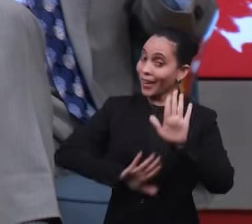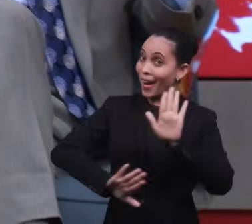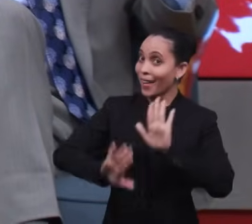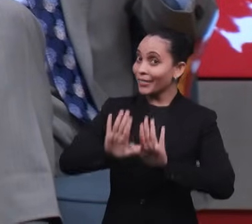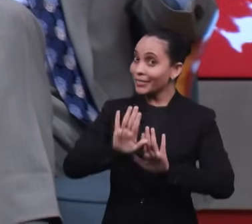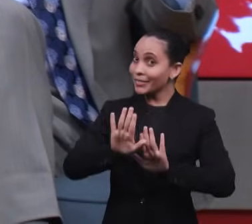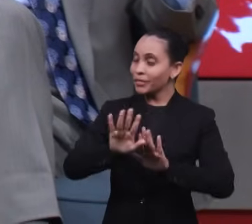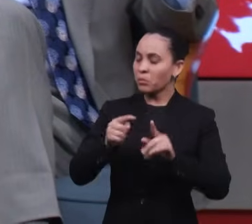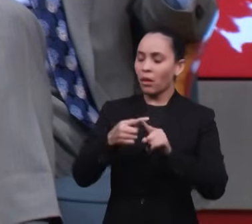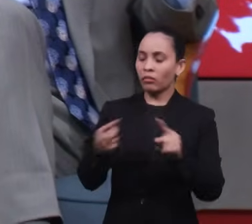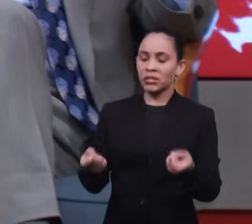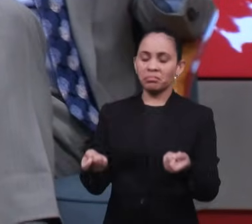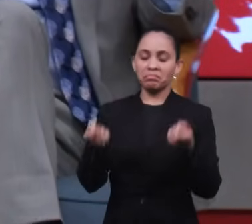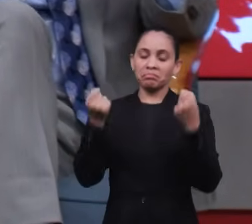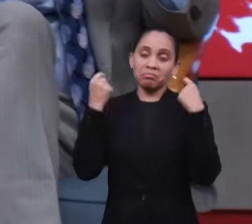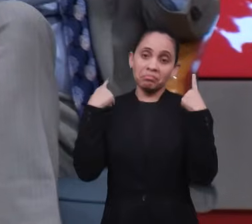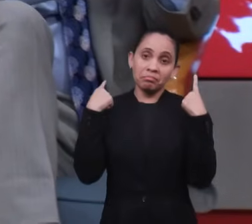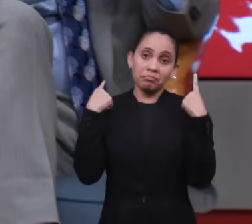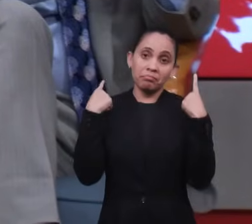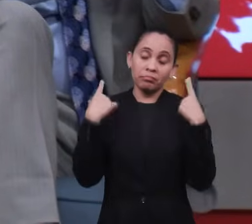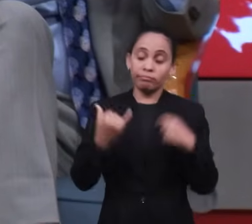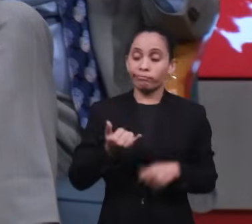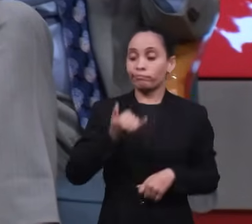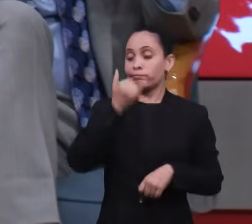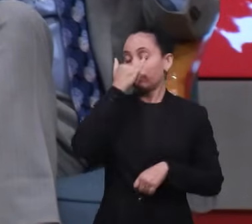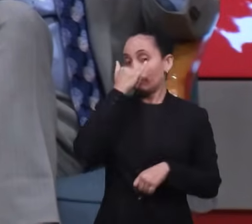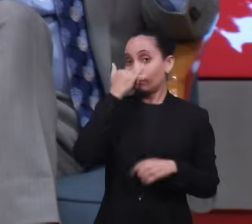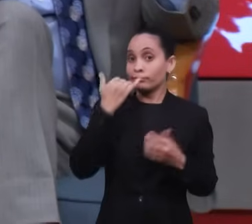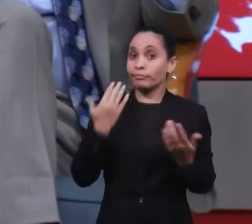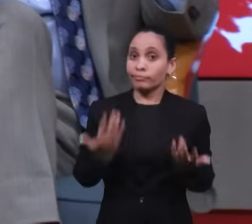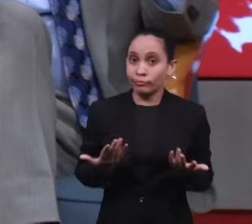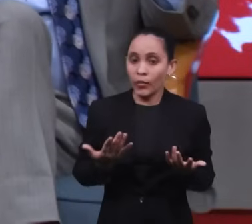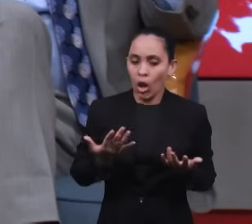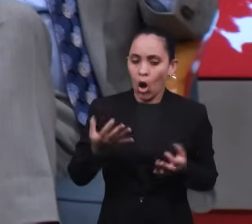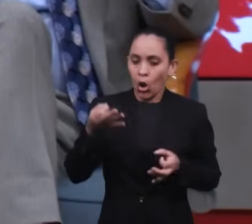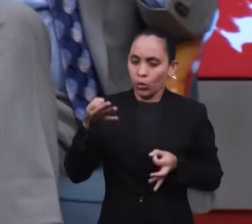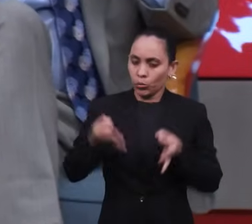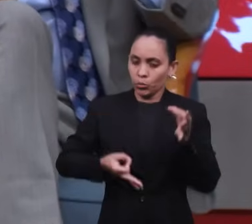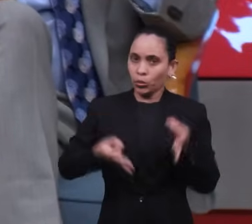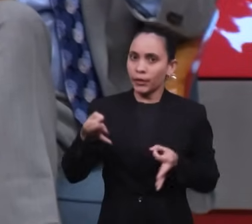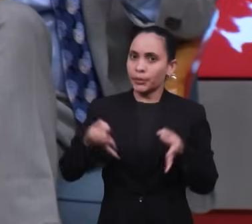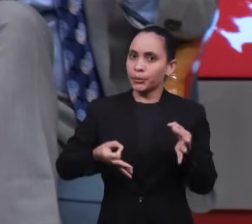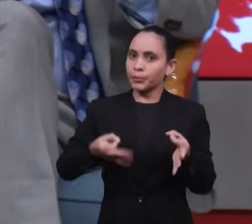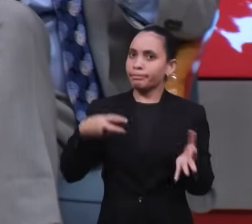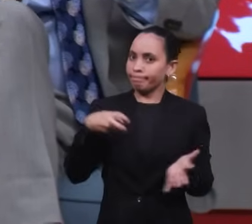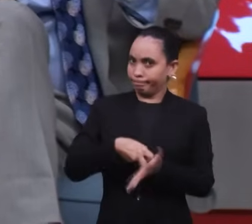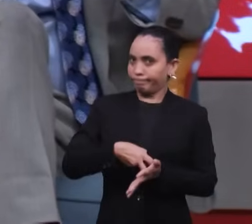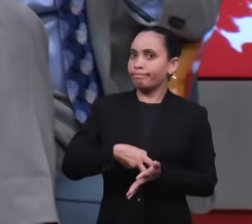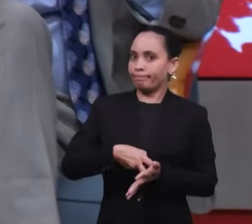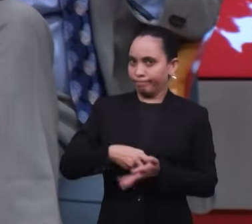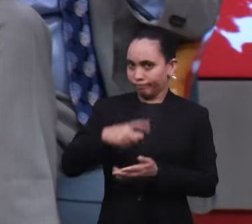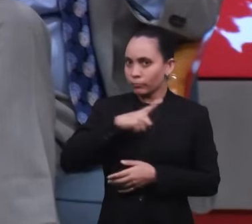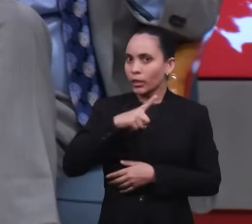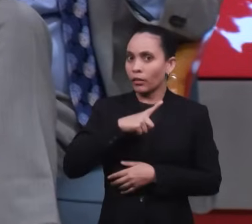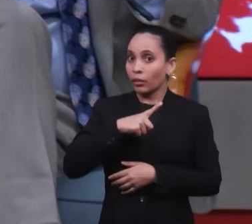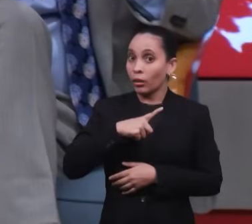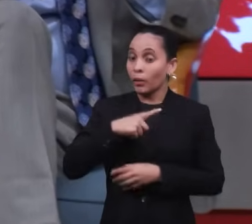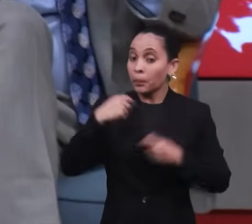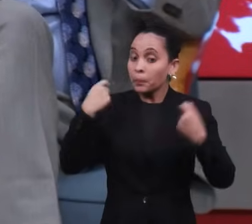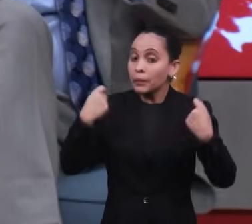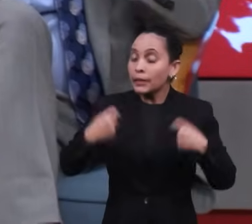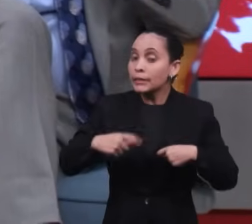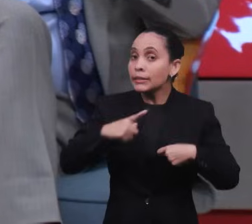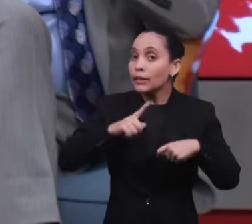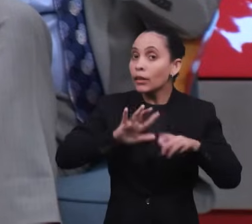não aconteceu. Então, come e bebe juízo para si. Paulo está orientando a igreja de Corinto